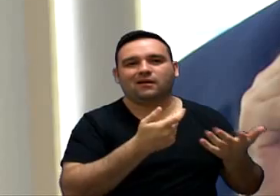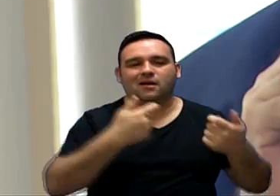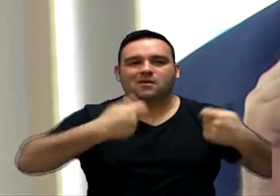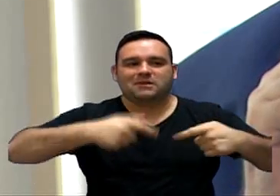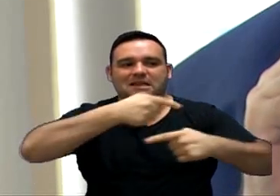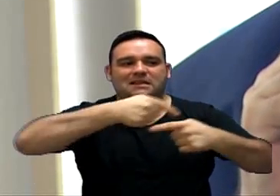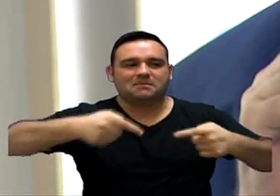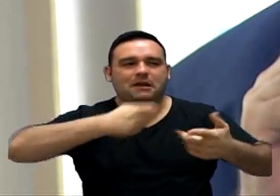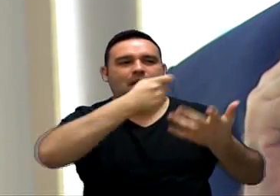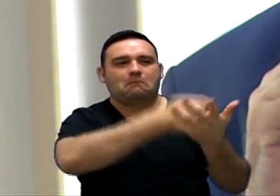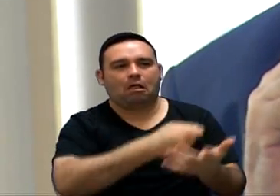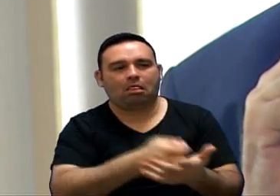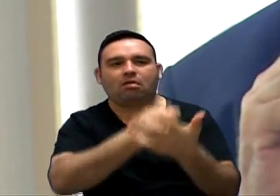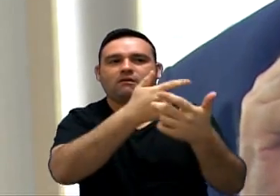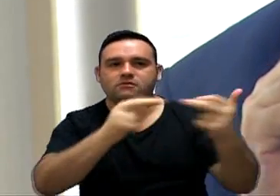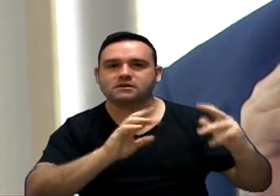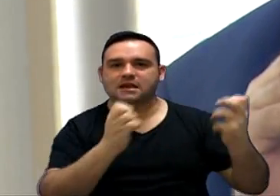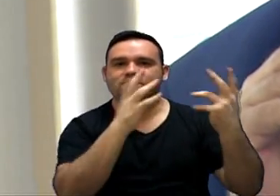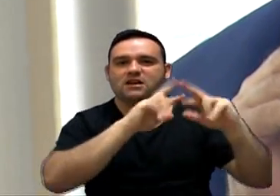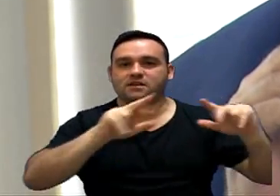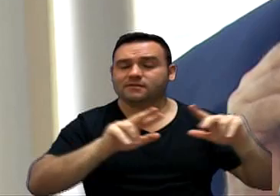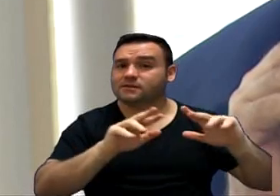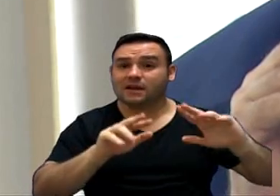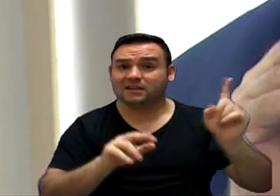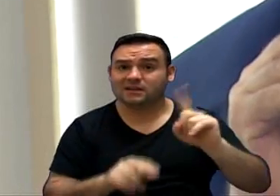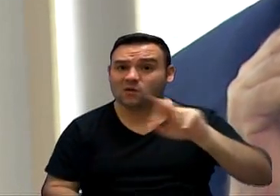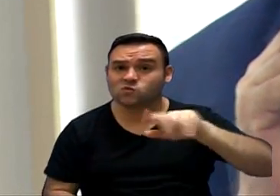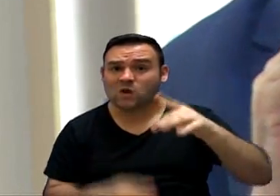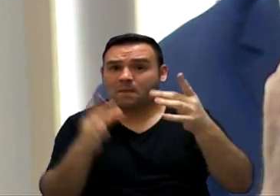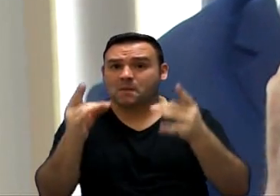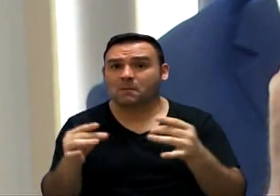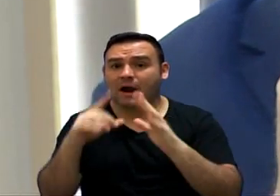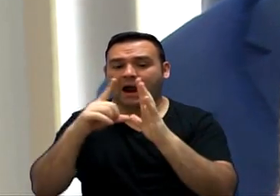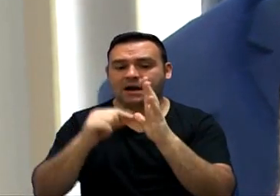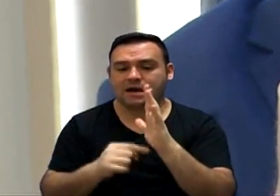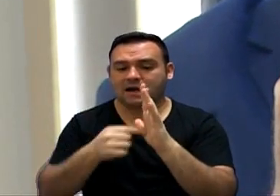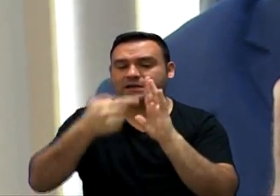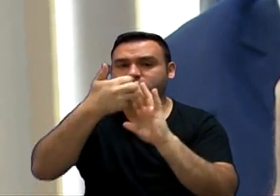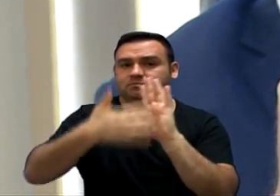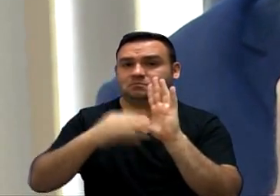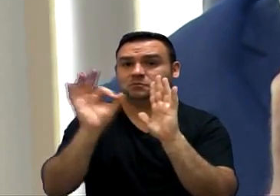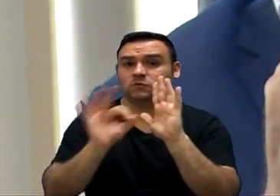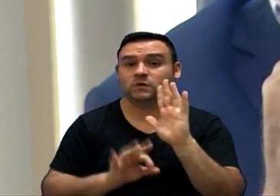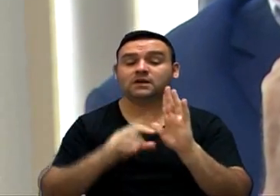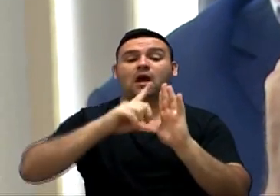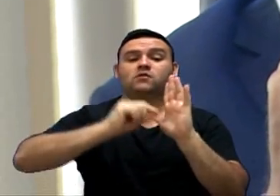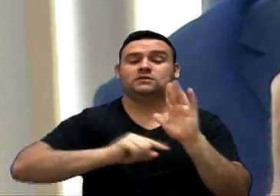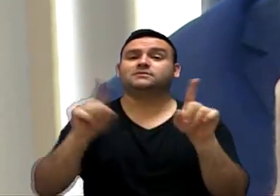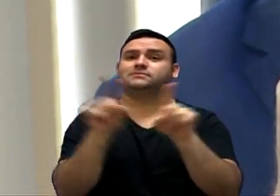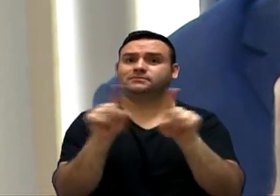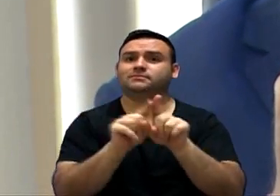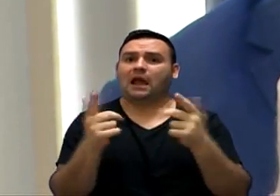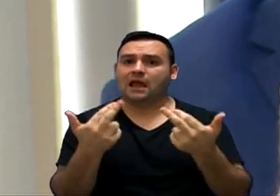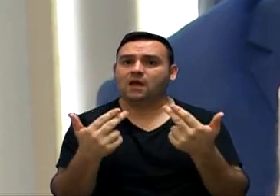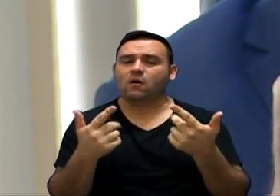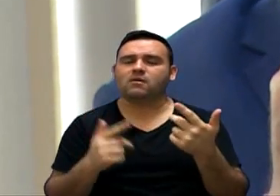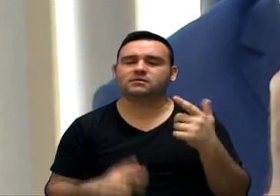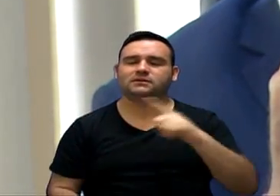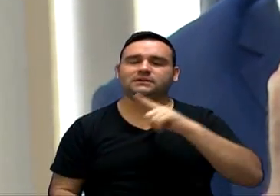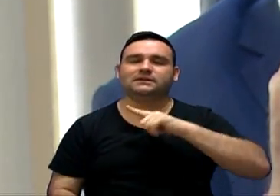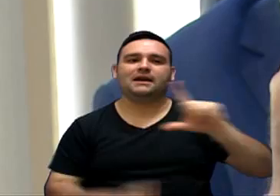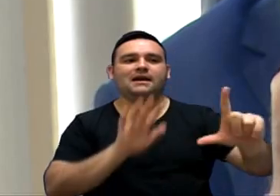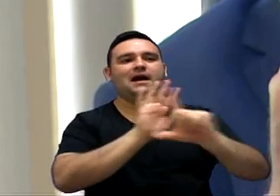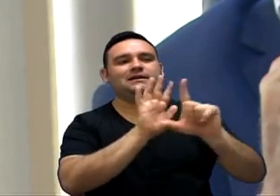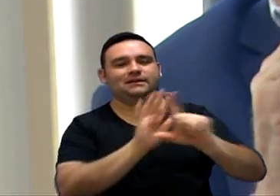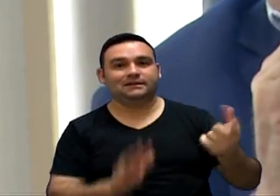essa semana e esse dia. E isso não está descrito no artigo. Então, o artigo também, da mesma forma que a